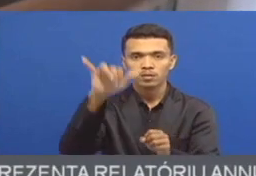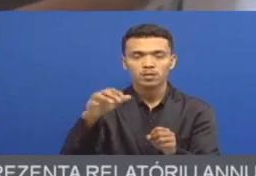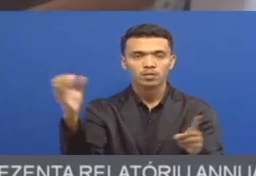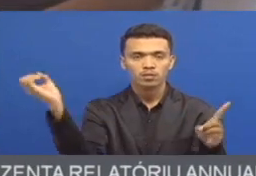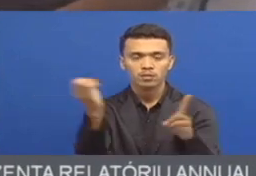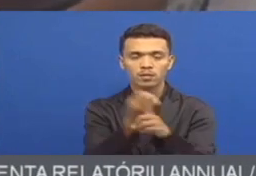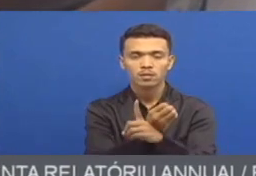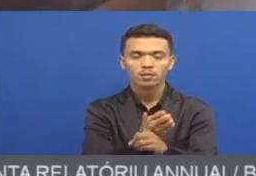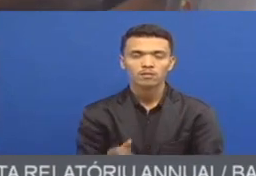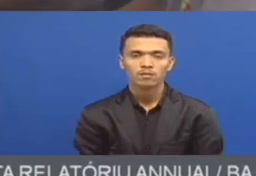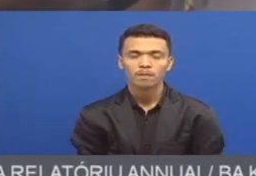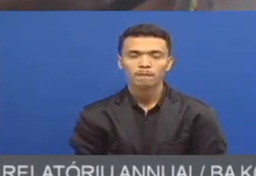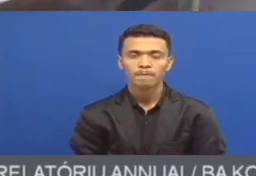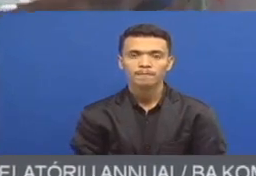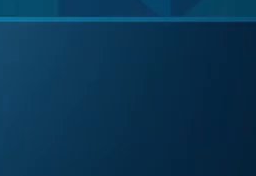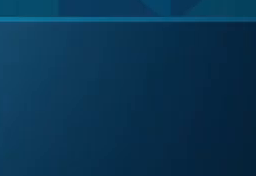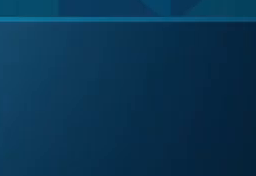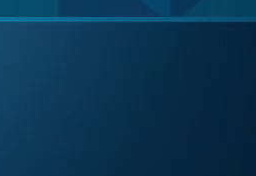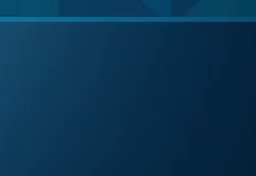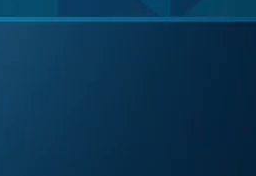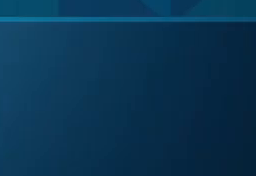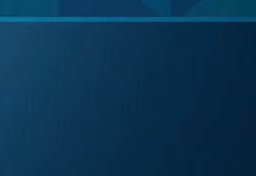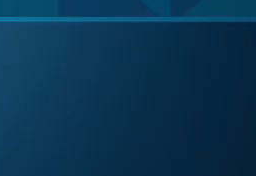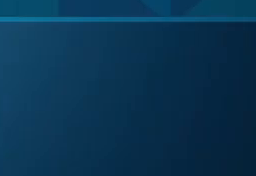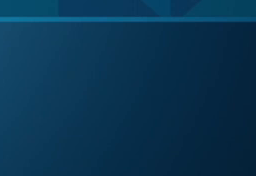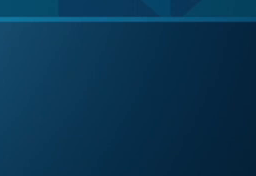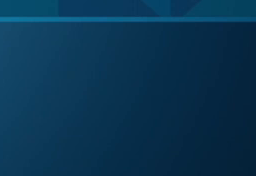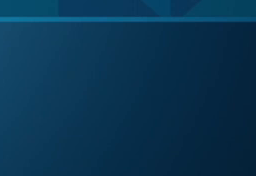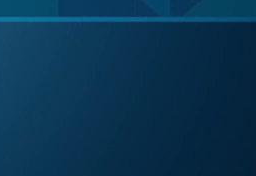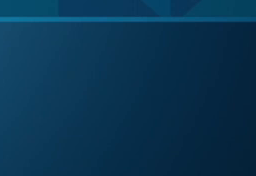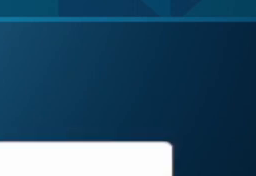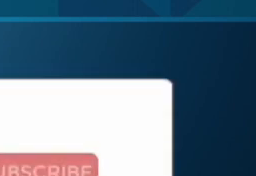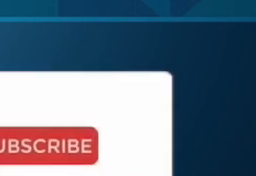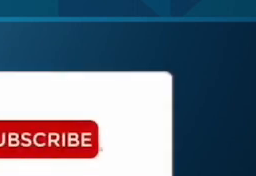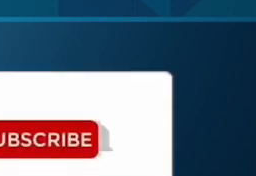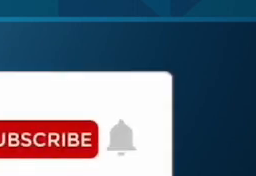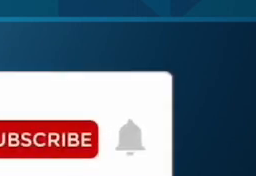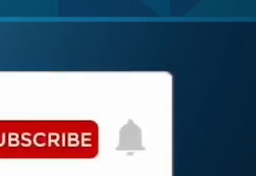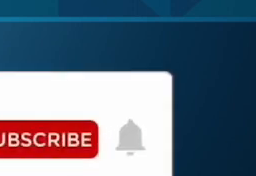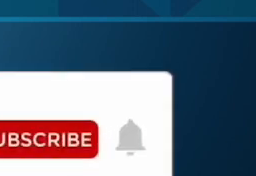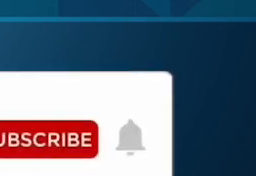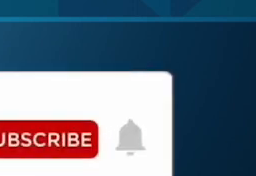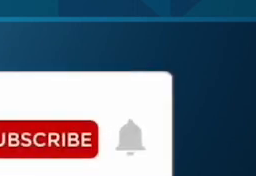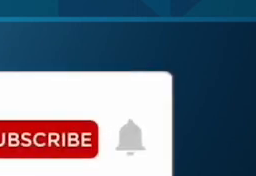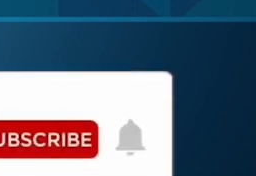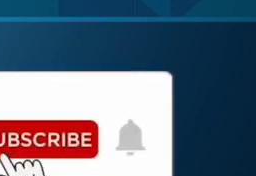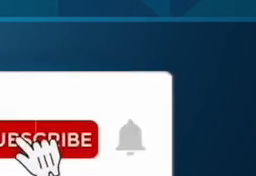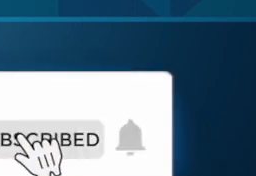da Silva, RTTL. A tu retan informação factuais não atuais, que te